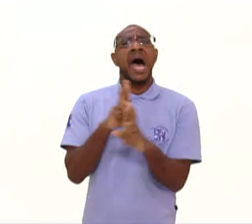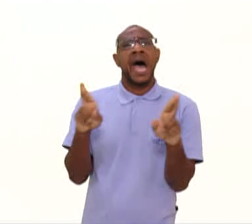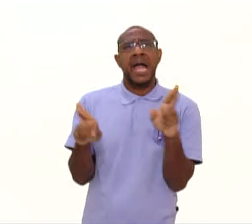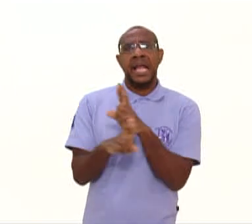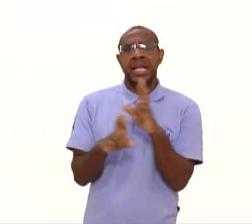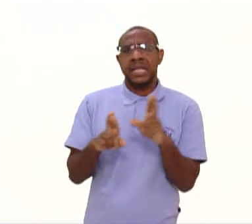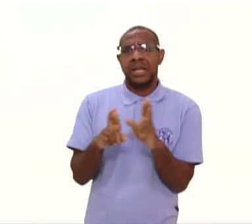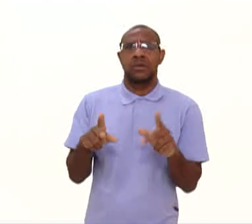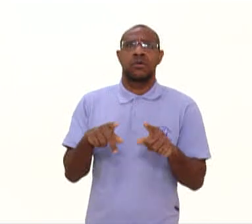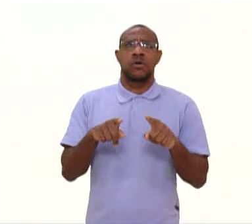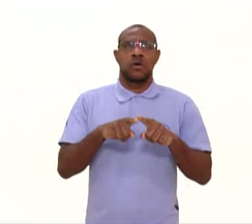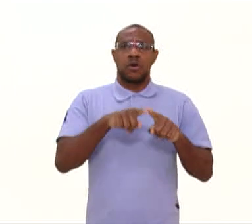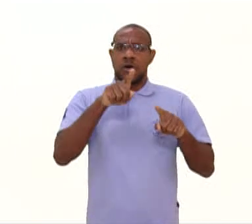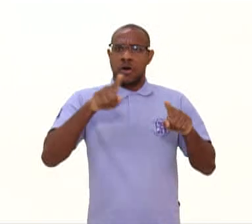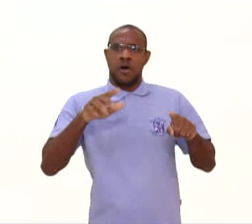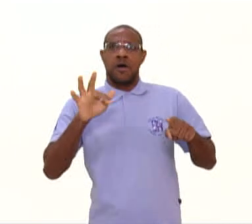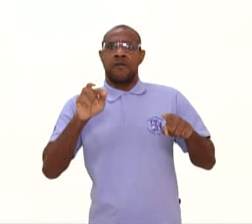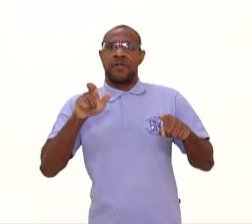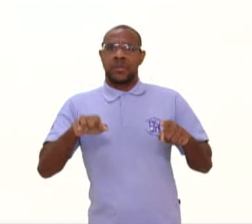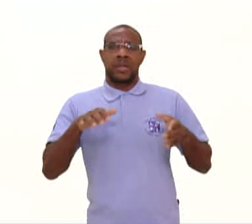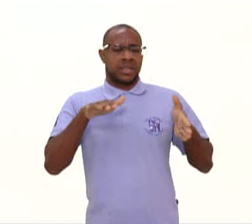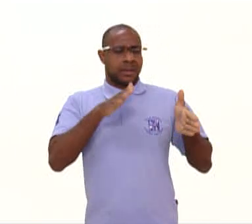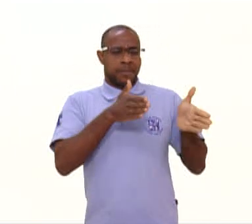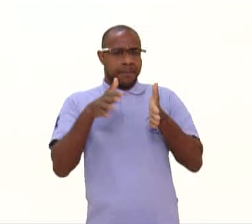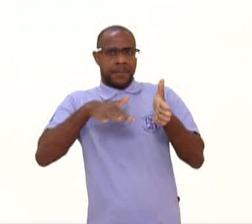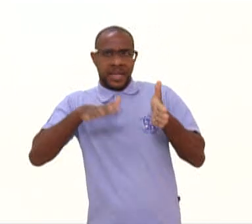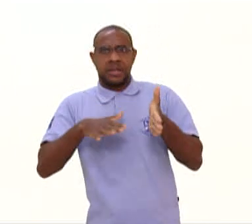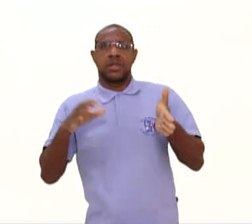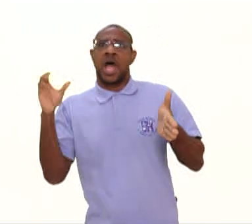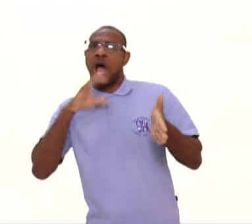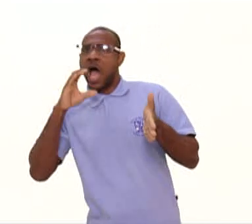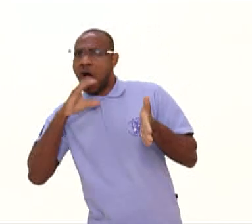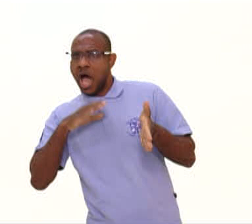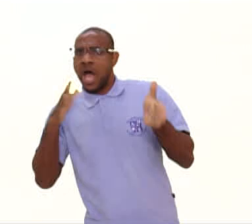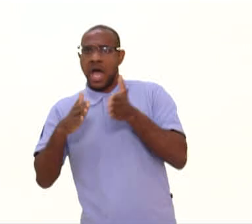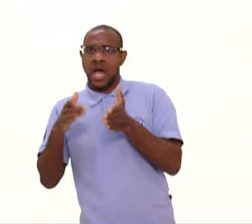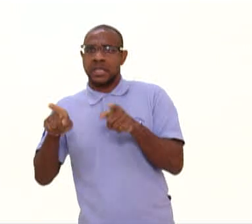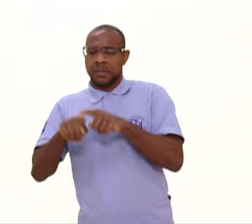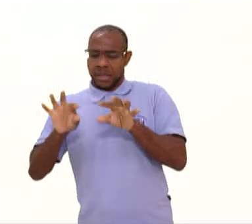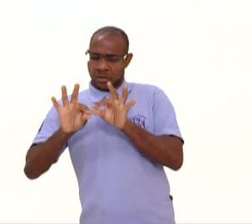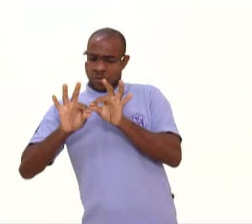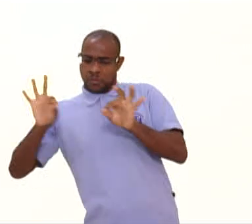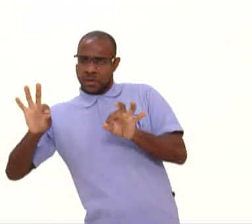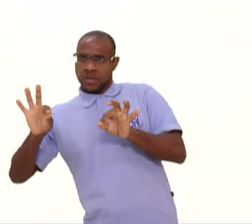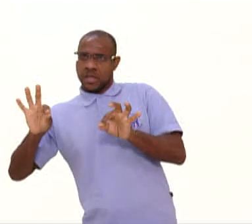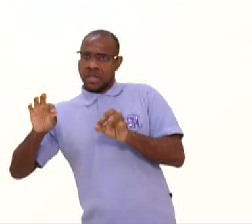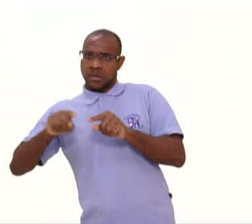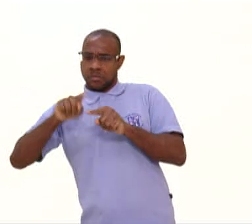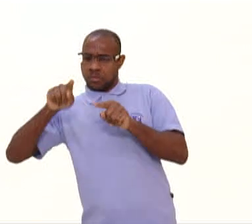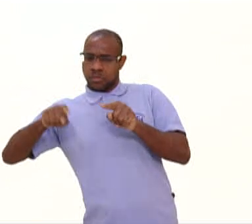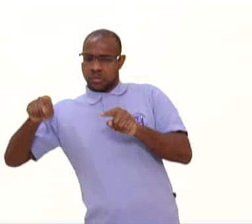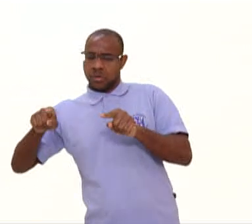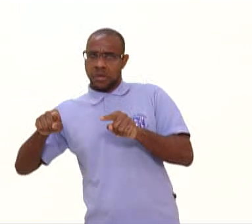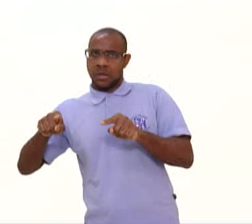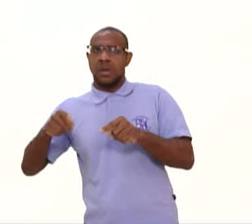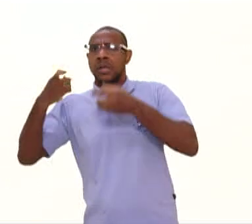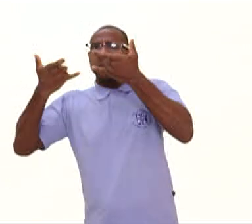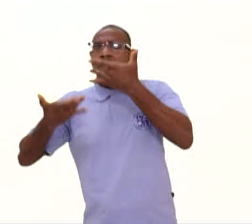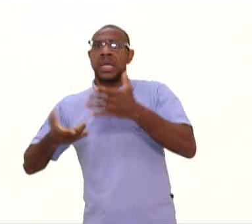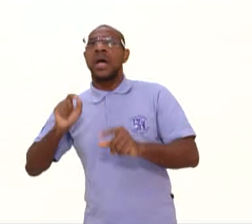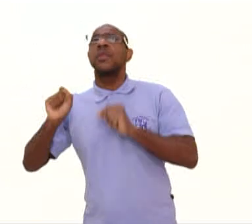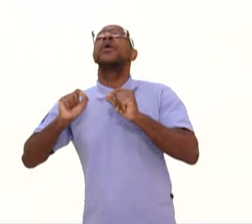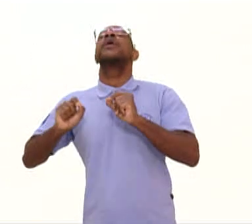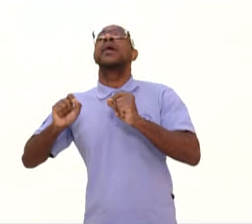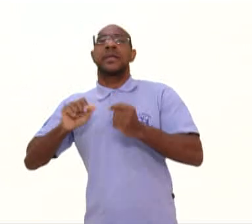entre frequência, período, velocidade e comprimento de onda foi justificada por... Vamos lá então as